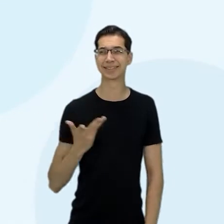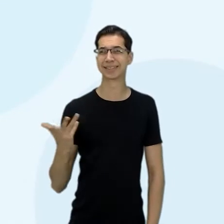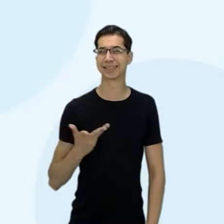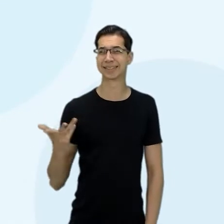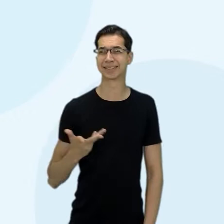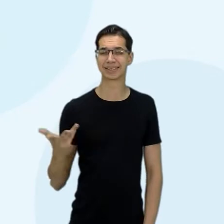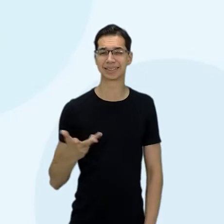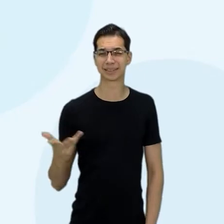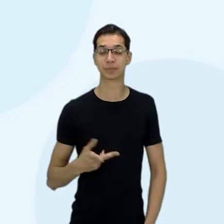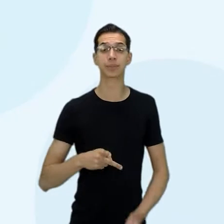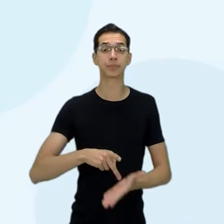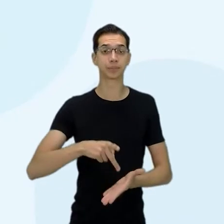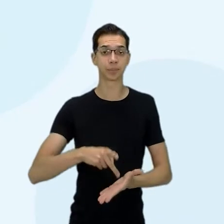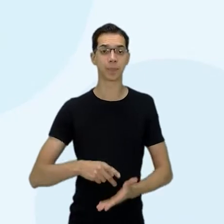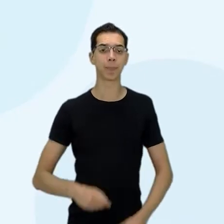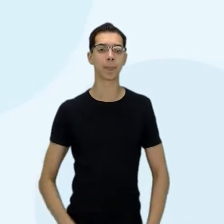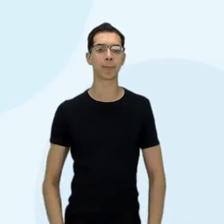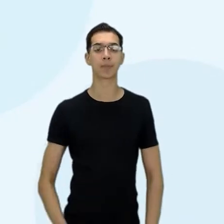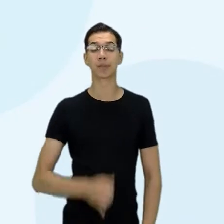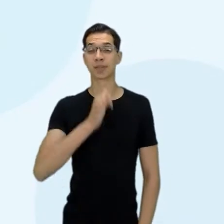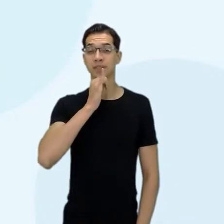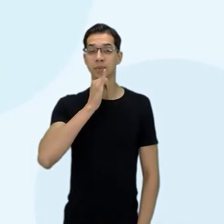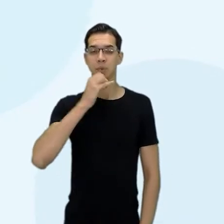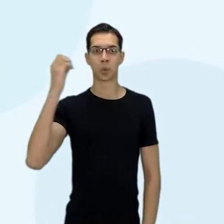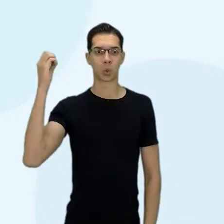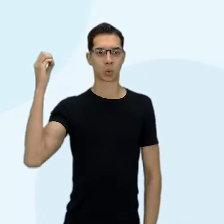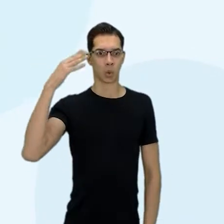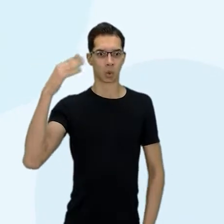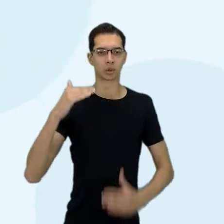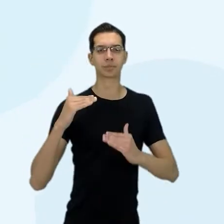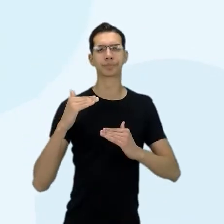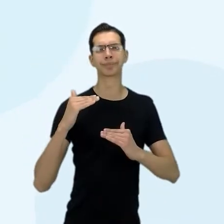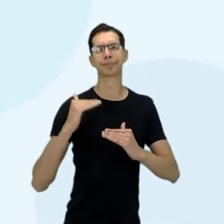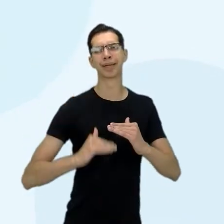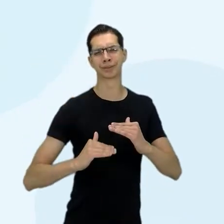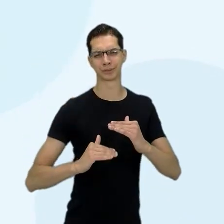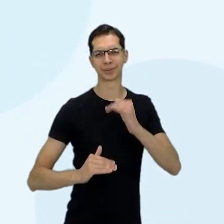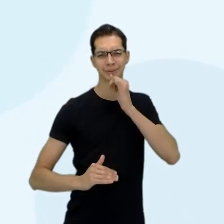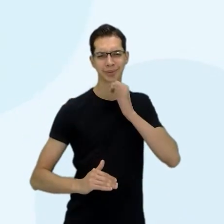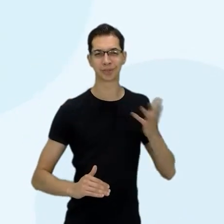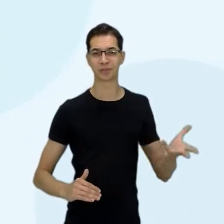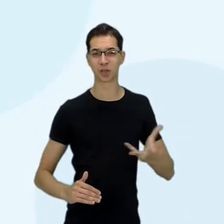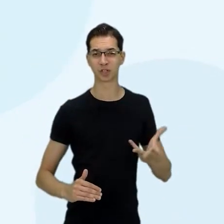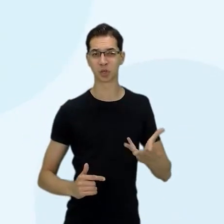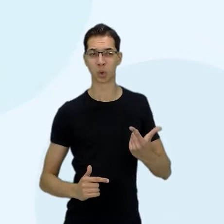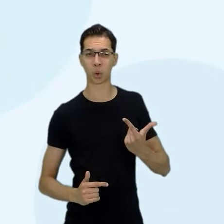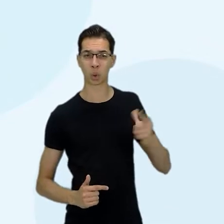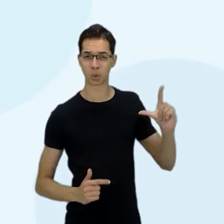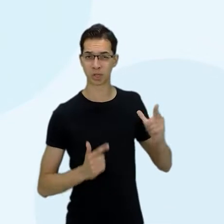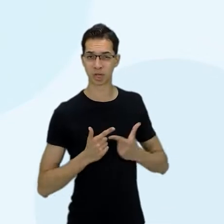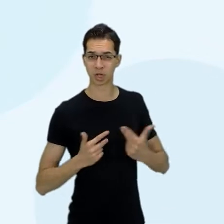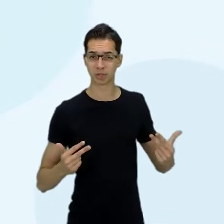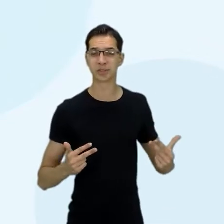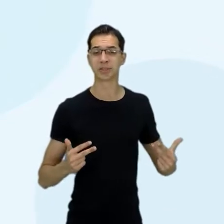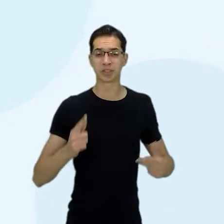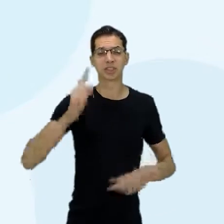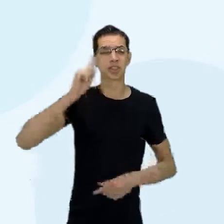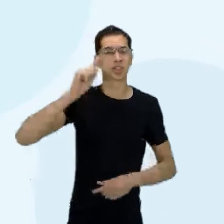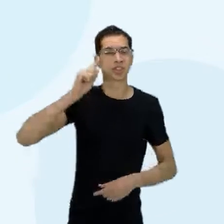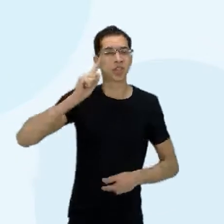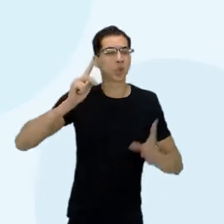velocidades muito inferiores à da luz, como é o nosso caso aqui, como em nosso cotidiano, as leis da